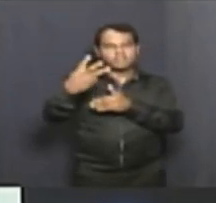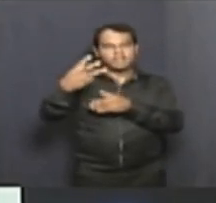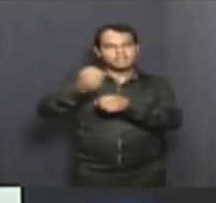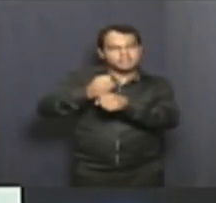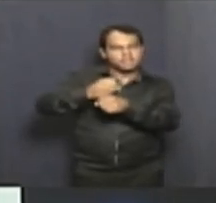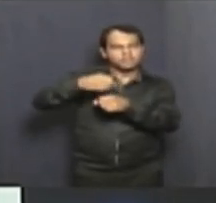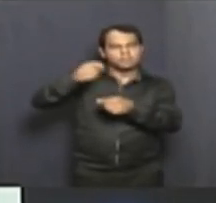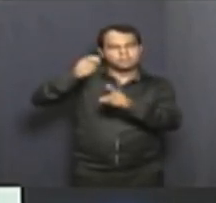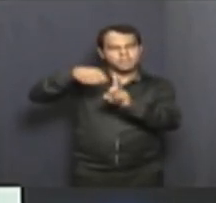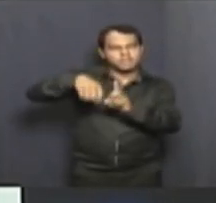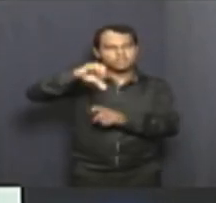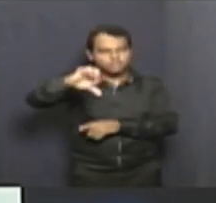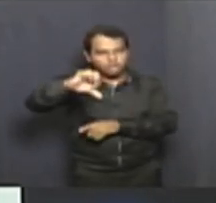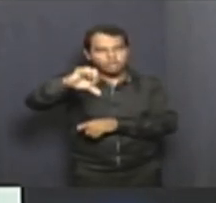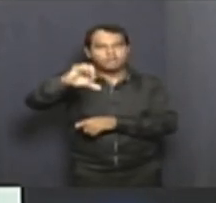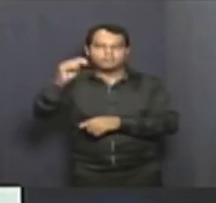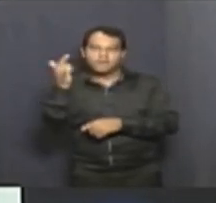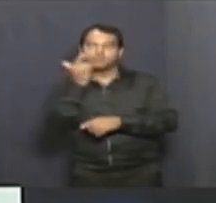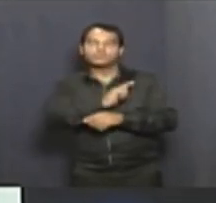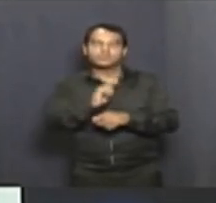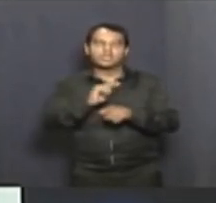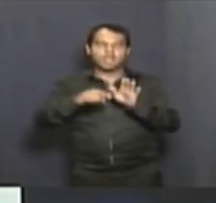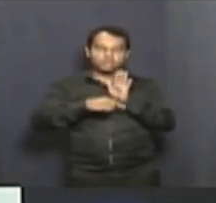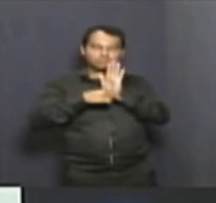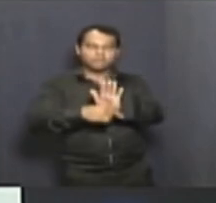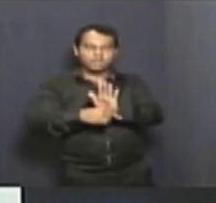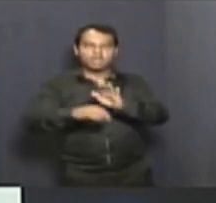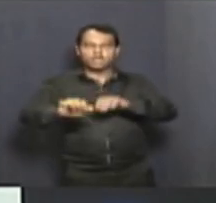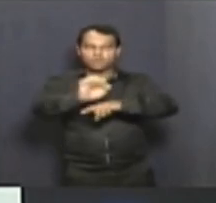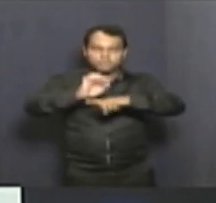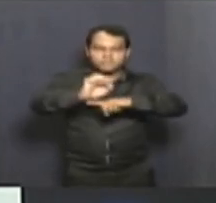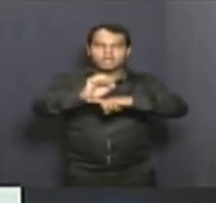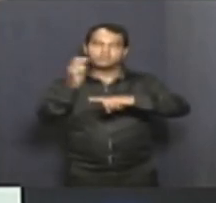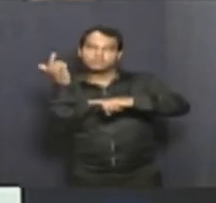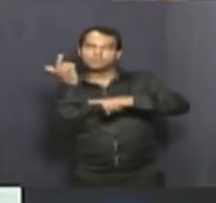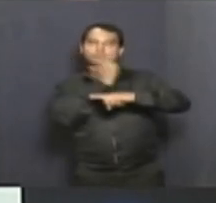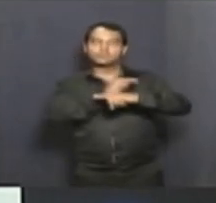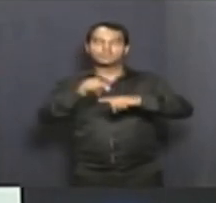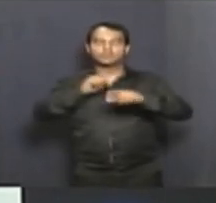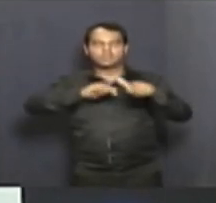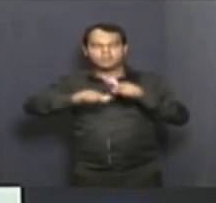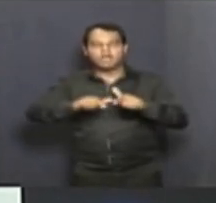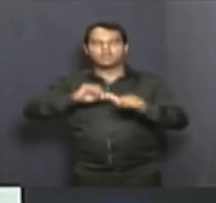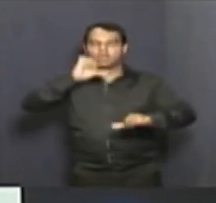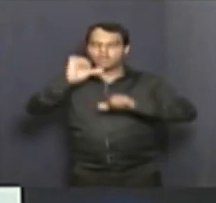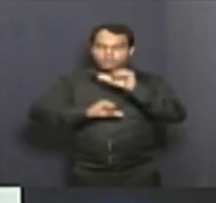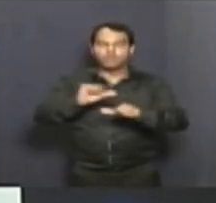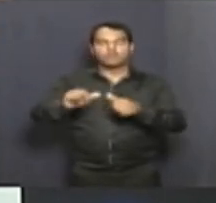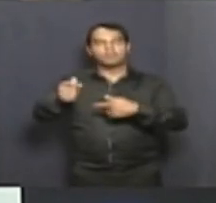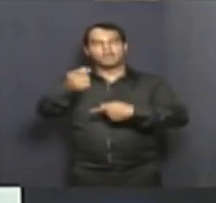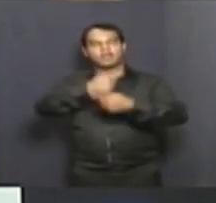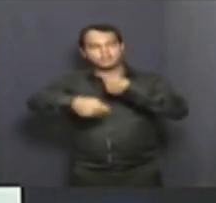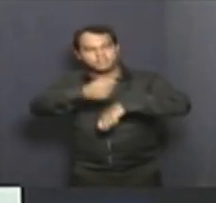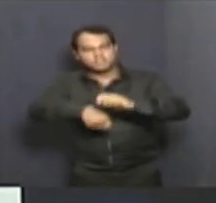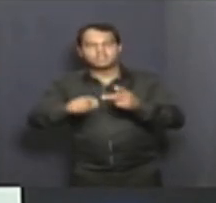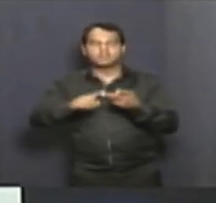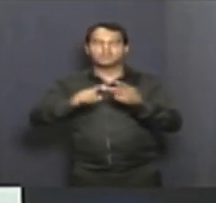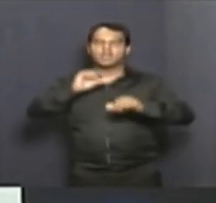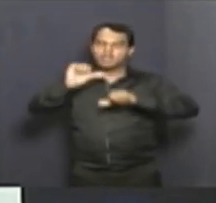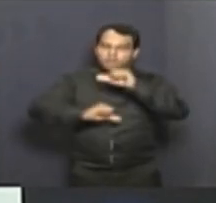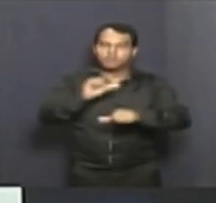estado como estado adimplente um estado cumpridor das suas obrigações reforma administrativa reforma